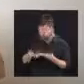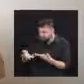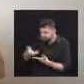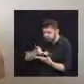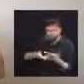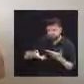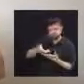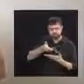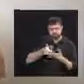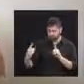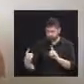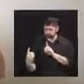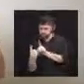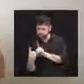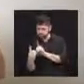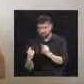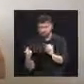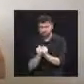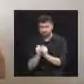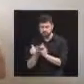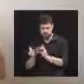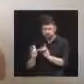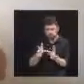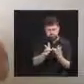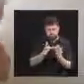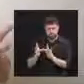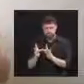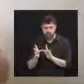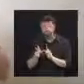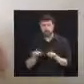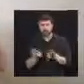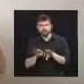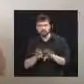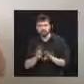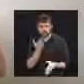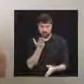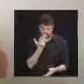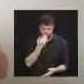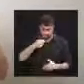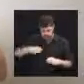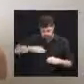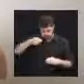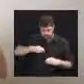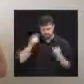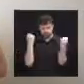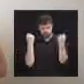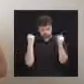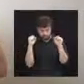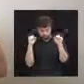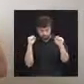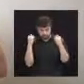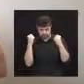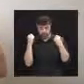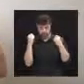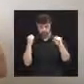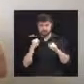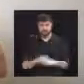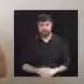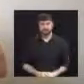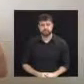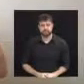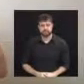tem com outro ser humano, com os outros seres humanos, a alimentação que ele tem, os exercícios físicos que ele faz,